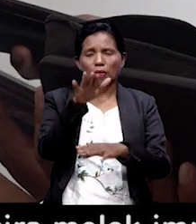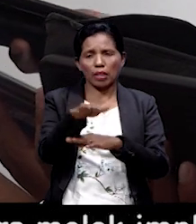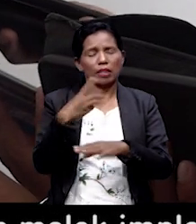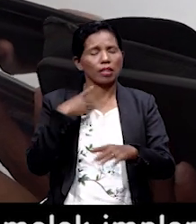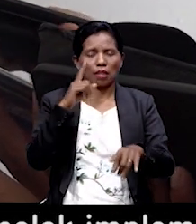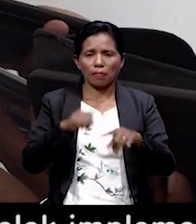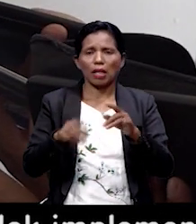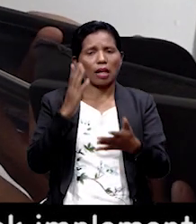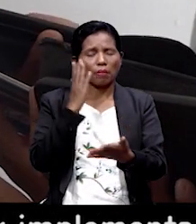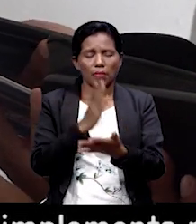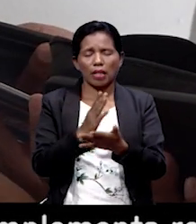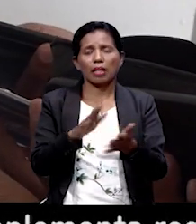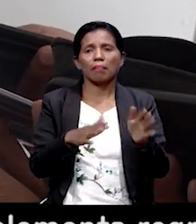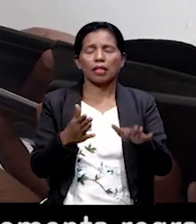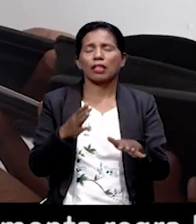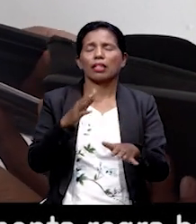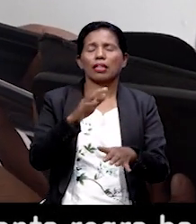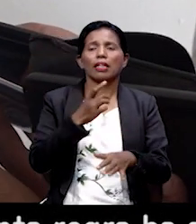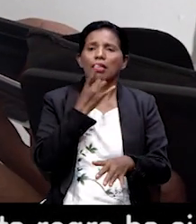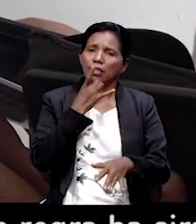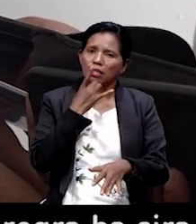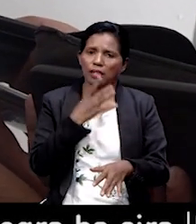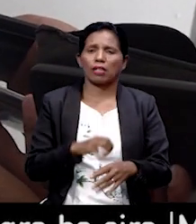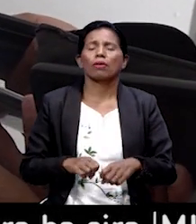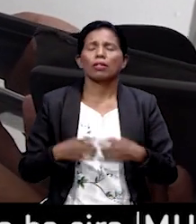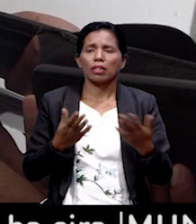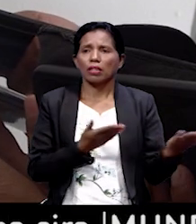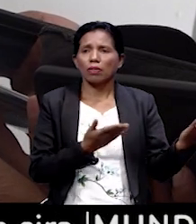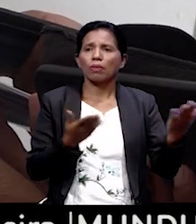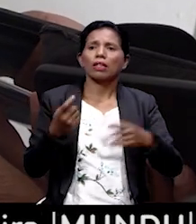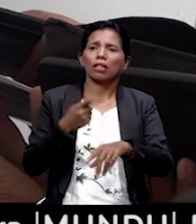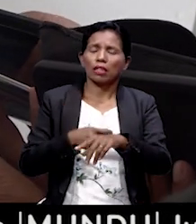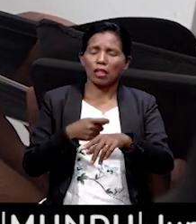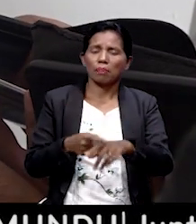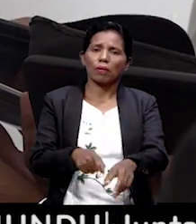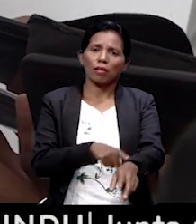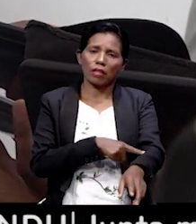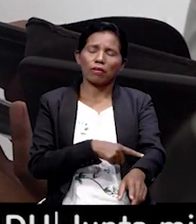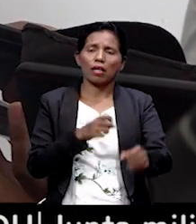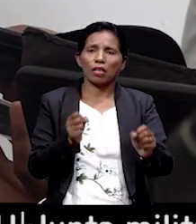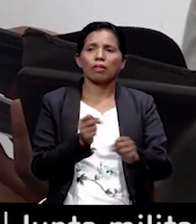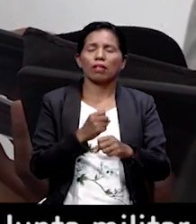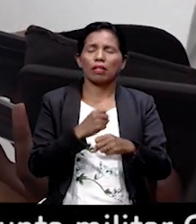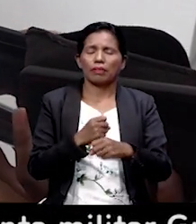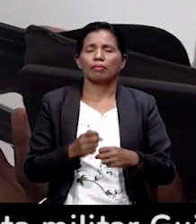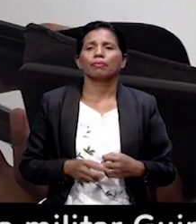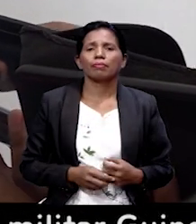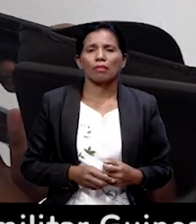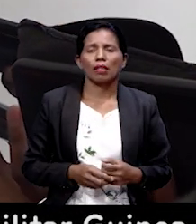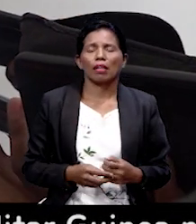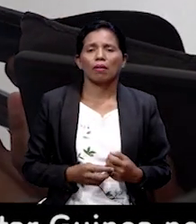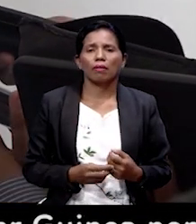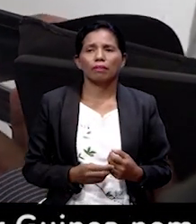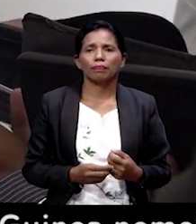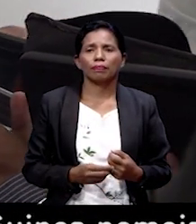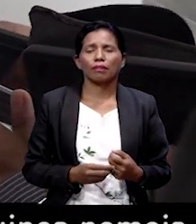halusa kompleksidade ho sasan siran sane sei lori tempo naruk atu resolve buat tidak ahi mate lakane tamba idane